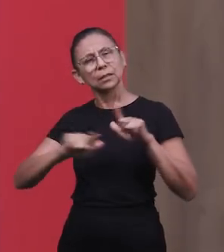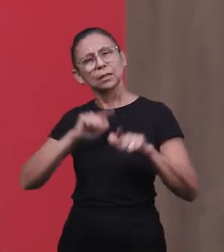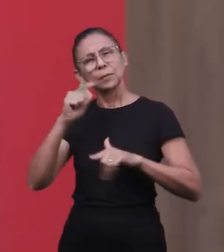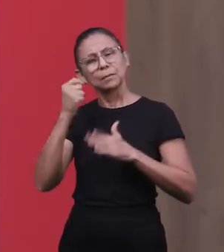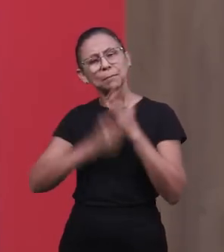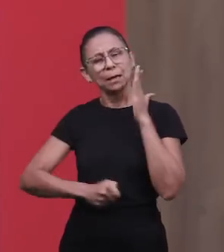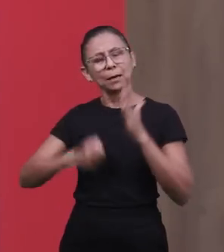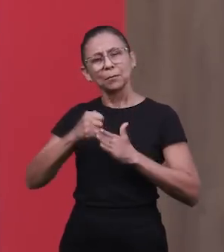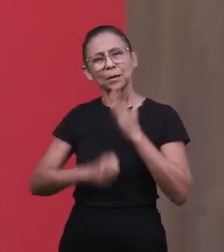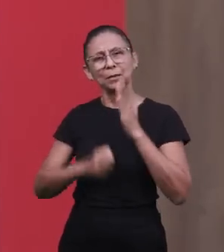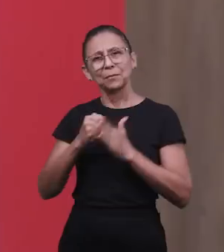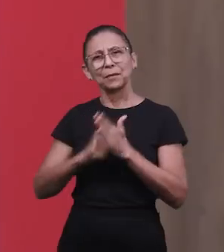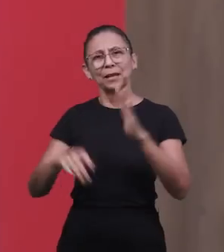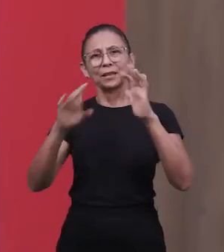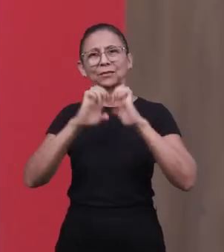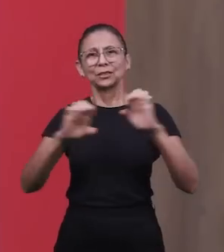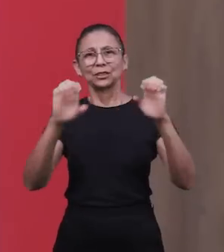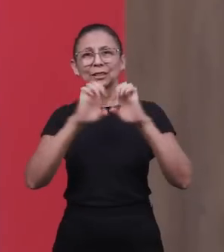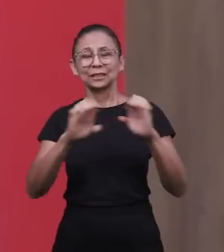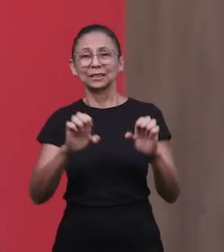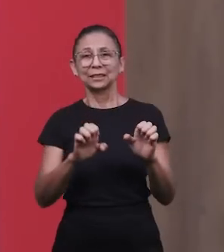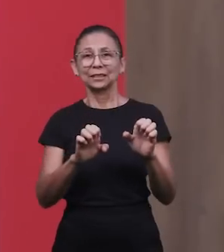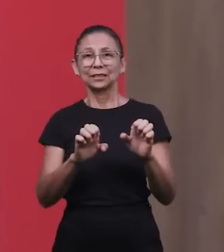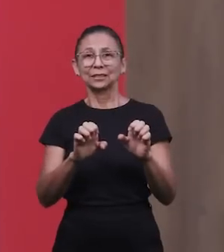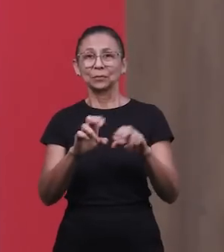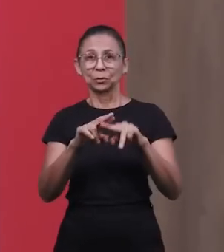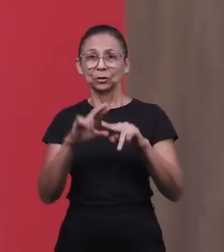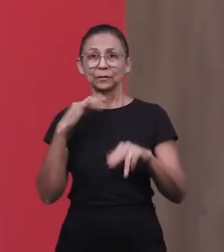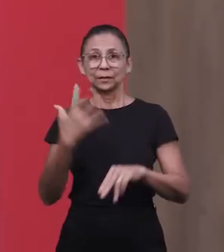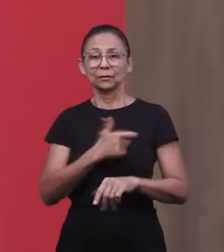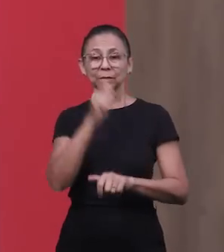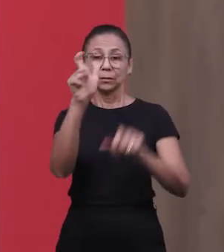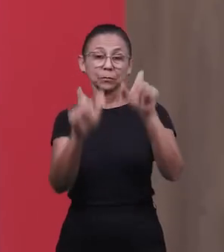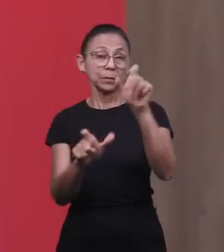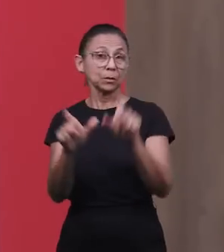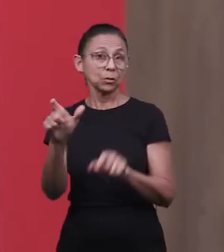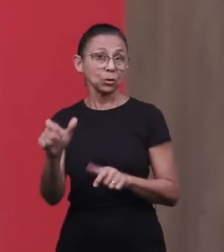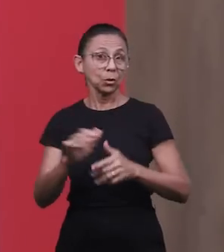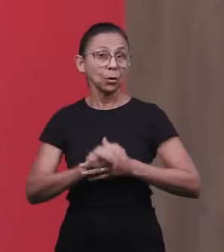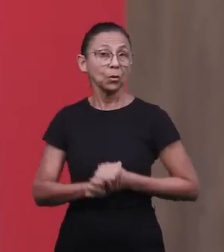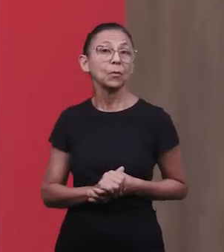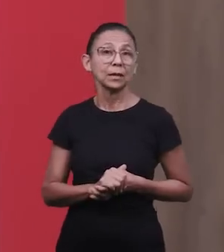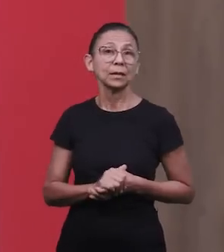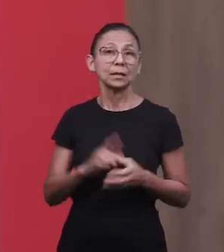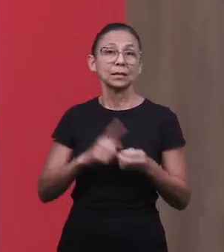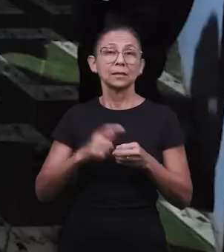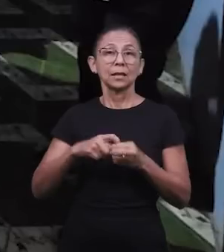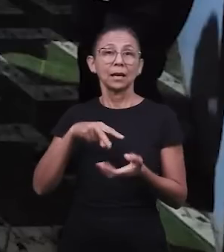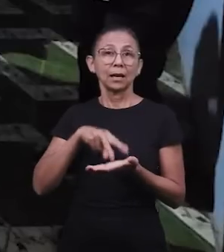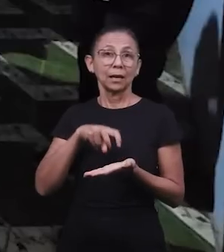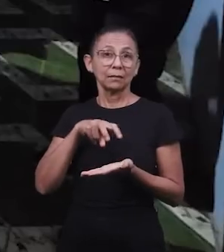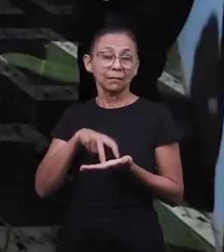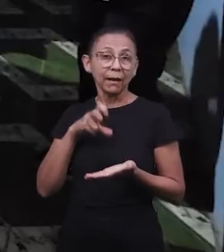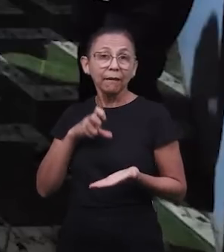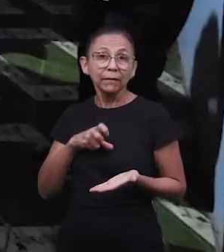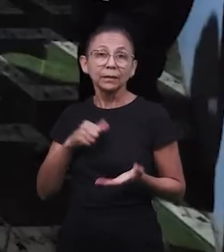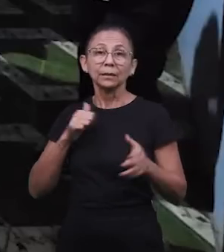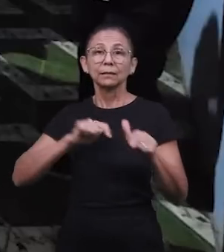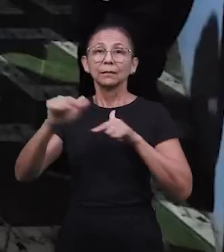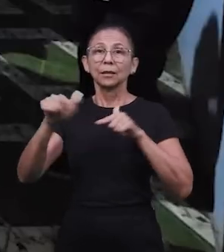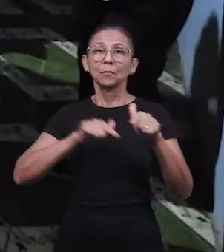trabalhando a todo vapor na evangelização para a salvação de vidas. Na cidade de Alegre, no estado do Espírito Santo, houve um trabalho